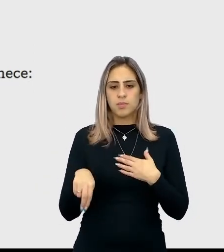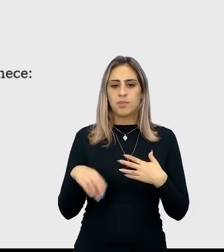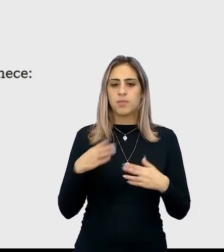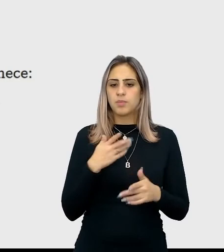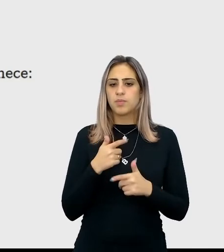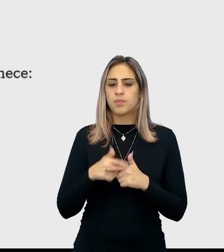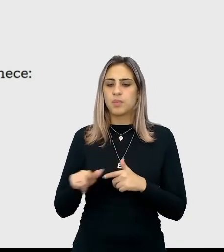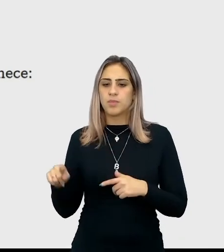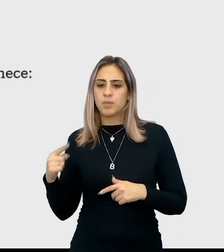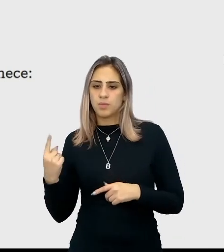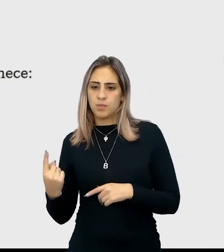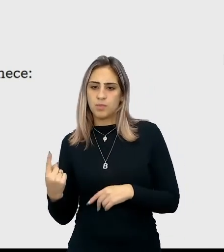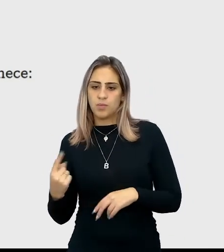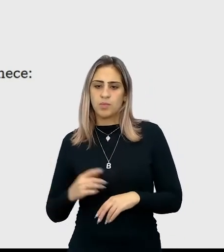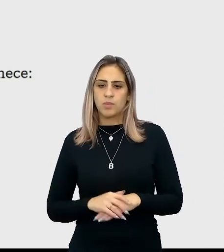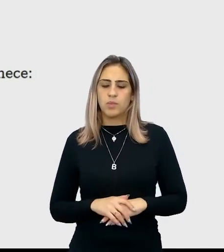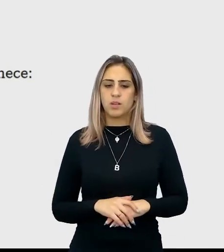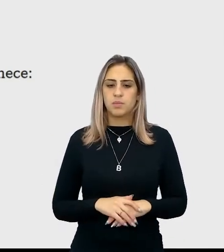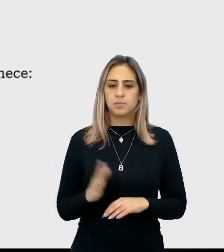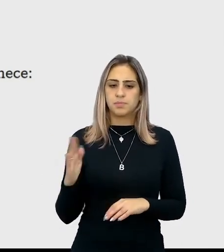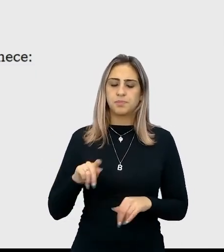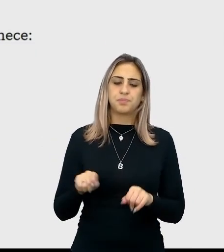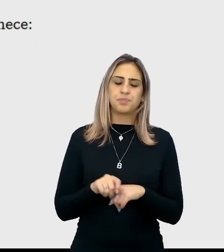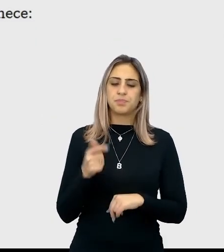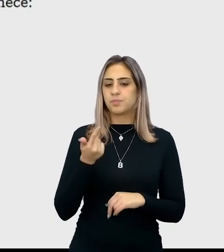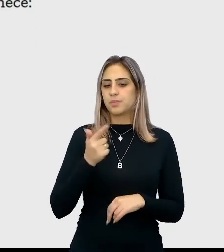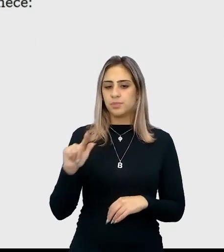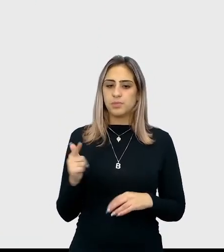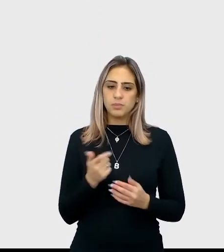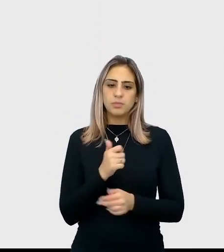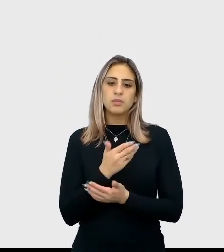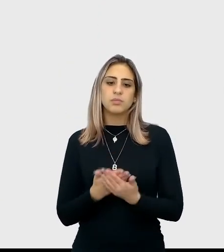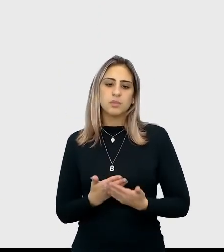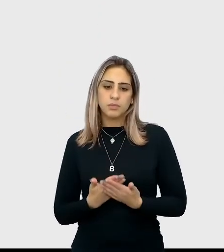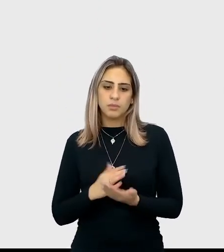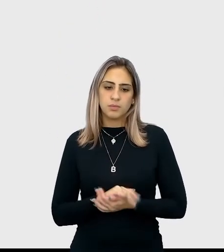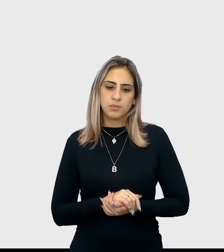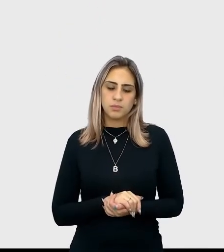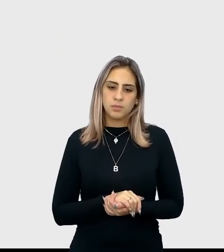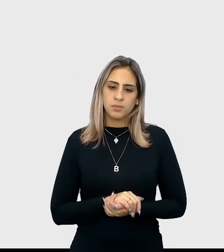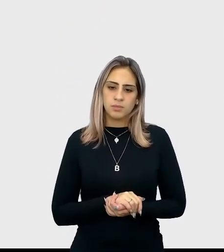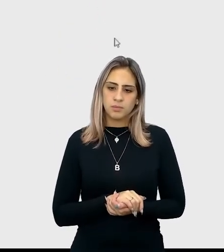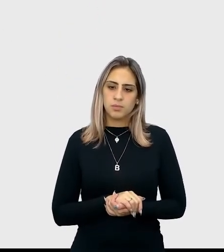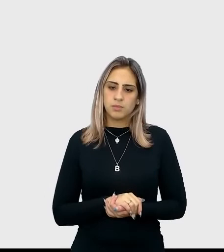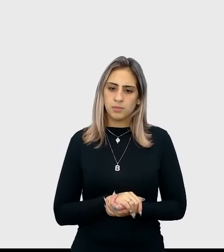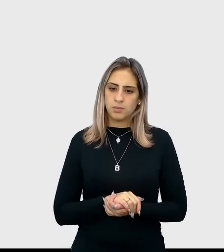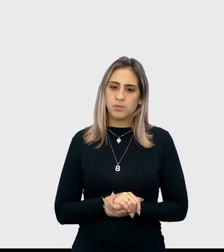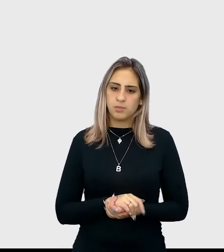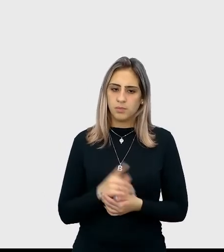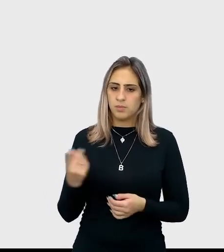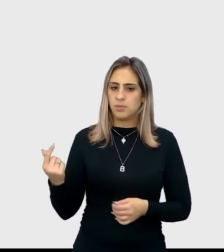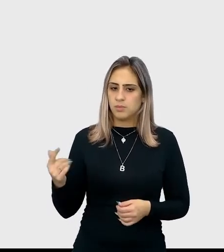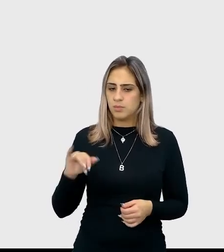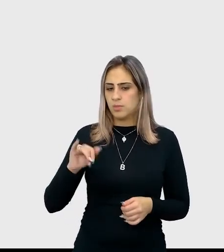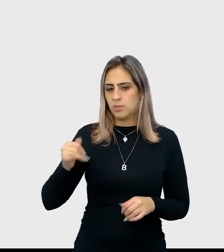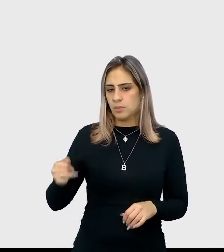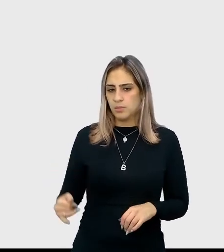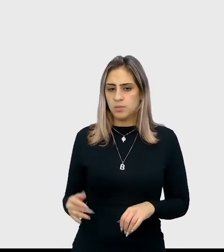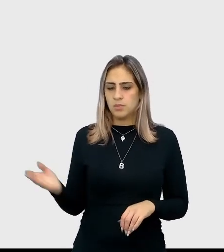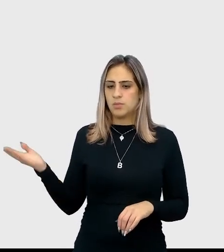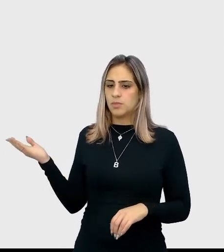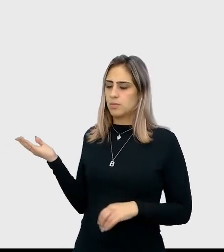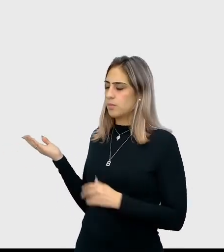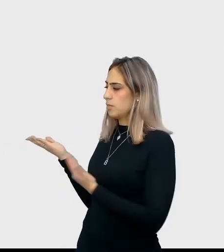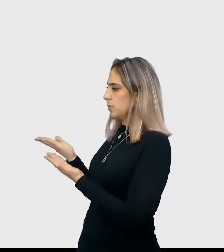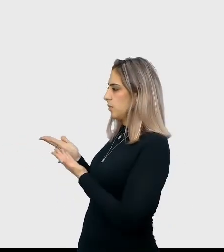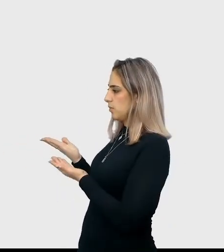1. Também vamos fazer essa nas próximas aulas. Tá aí, ó, o valor dos juros na tabela Price,